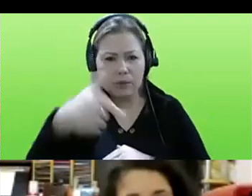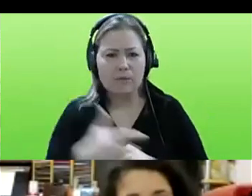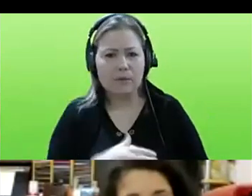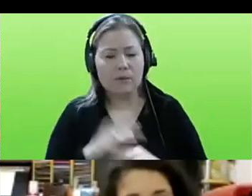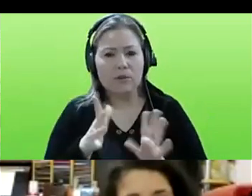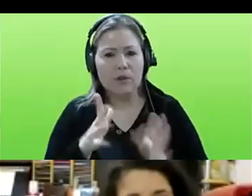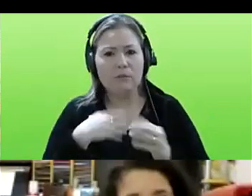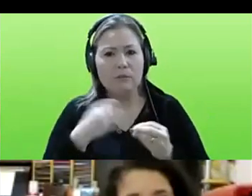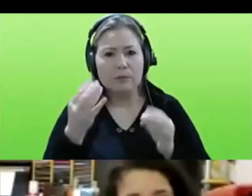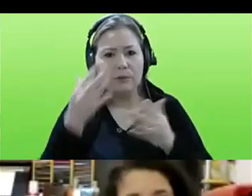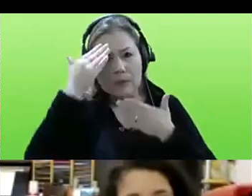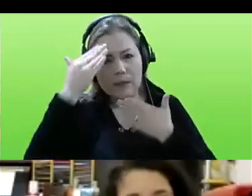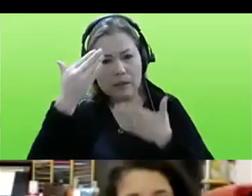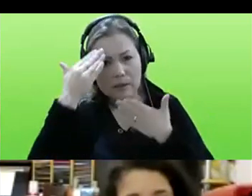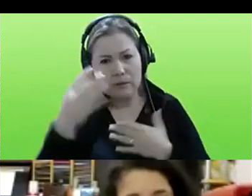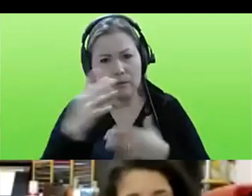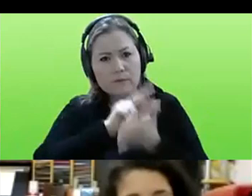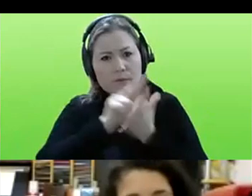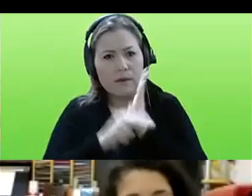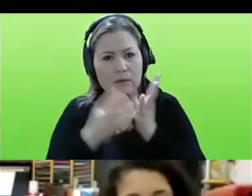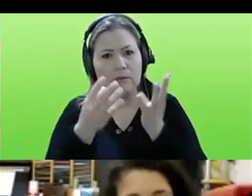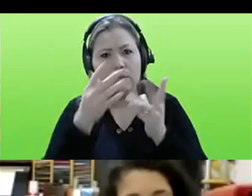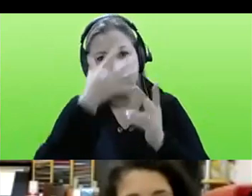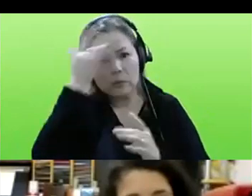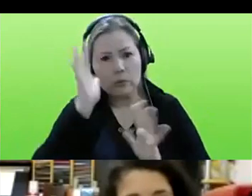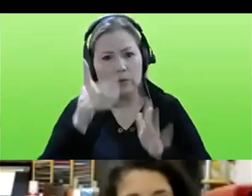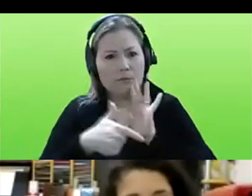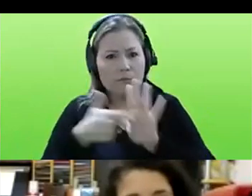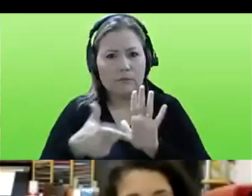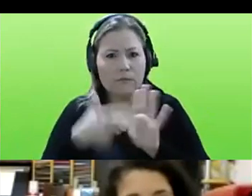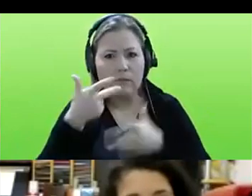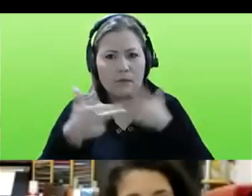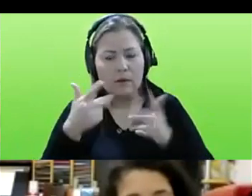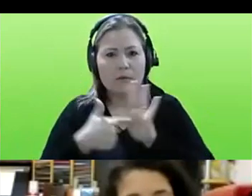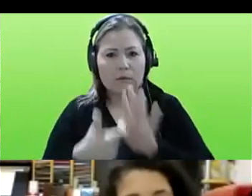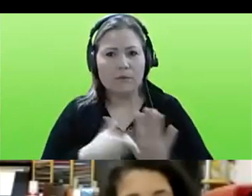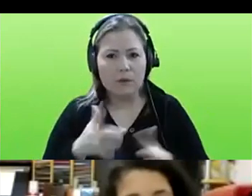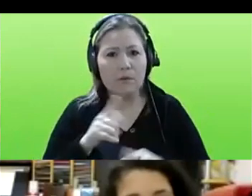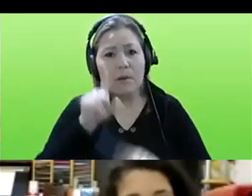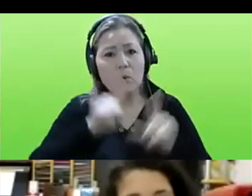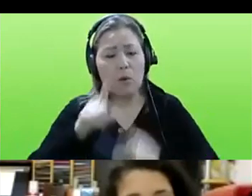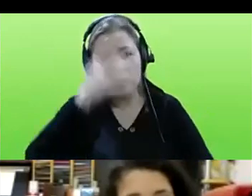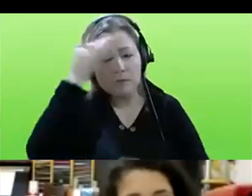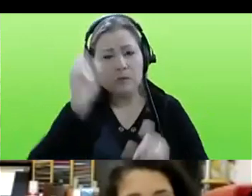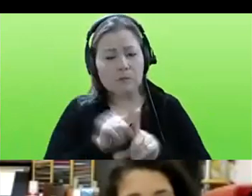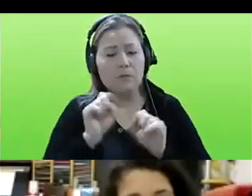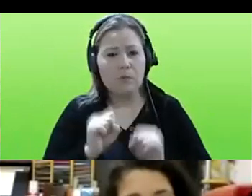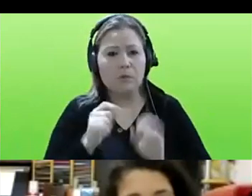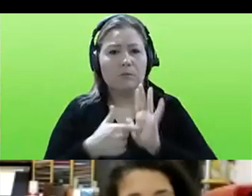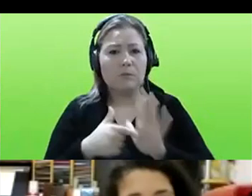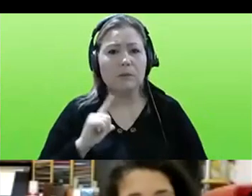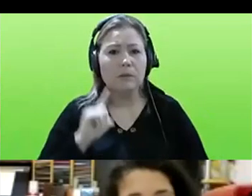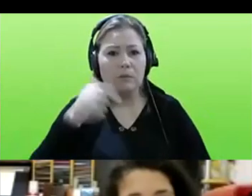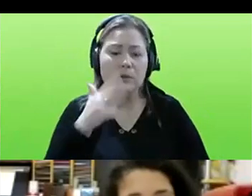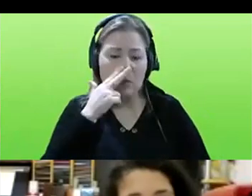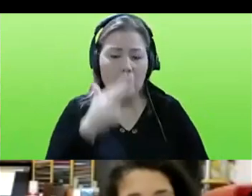muito agradecidos que várias pessoas já se manifestaram, mas talvez algumas outras pessoas podem se manifestar depois. E também, como foi dito,